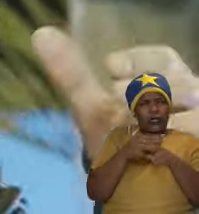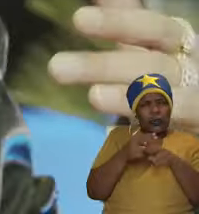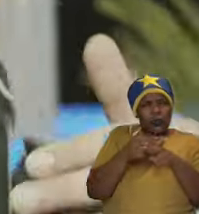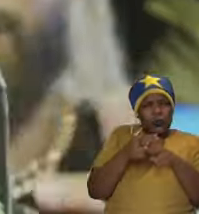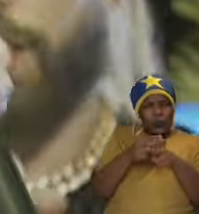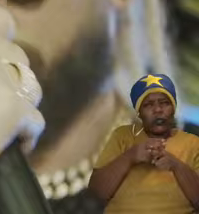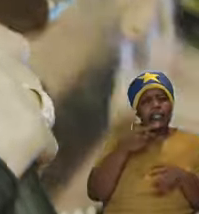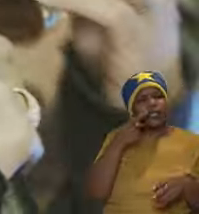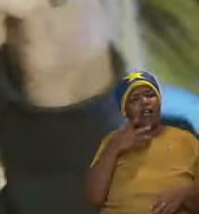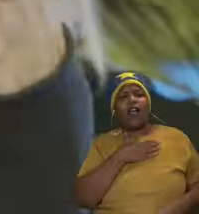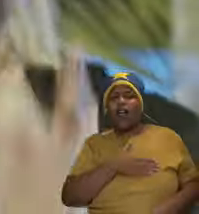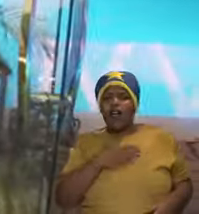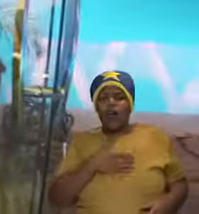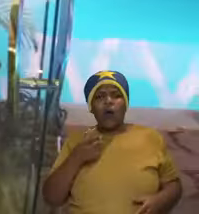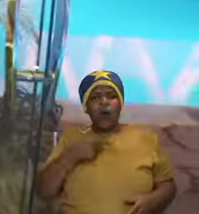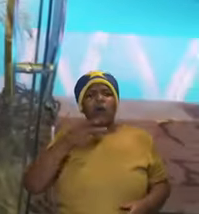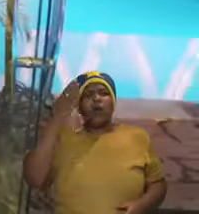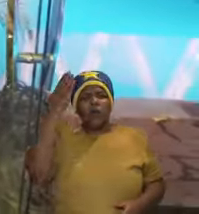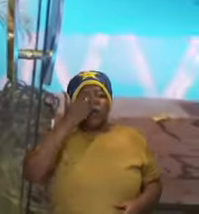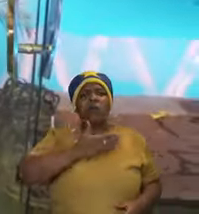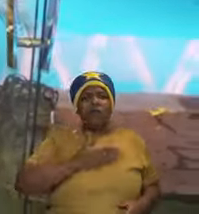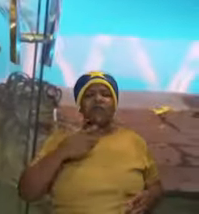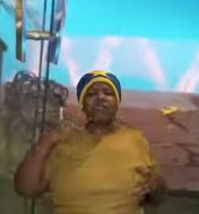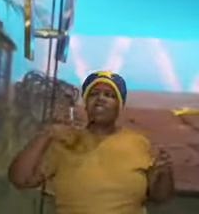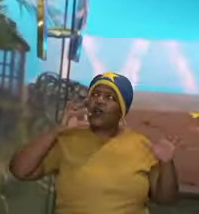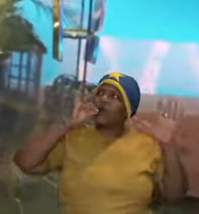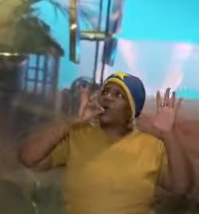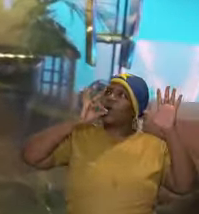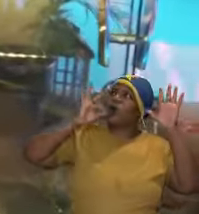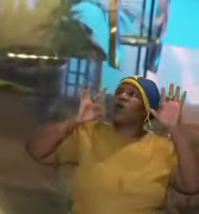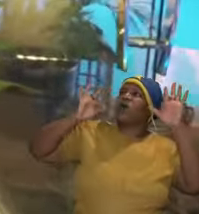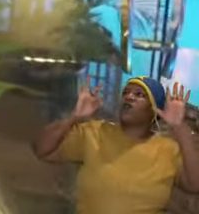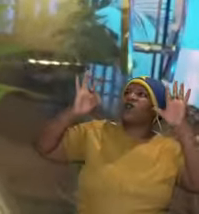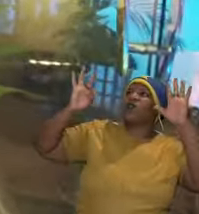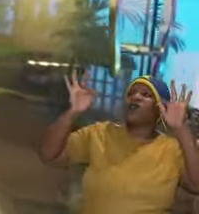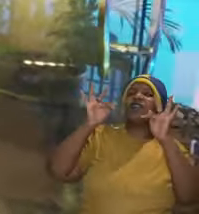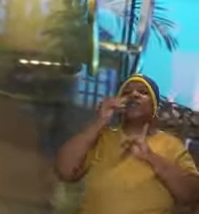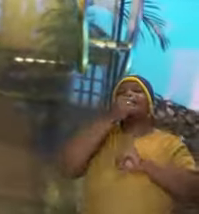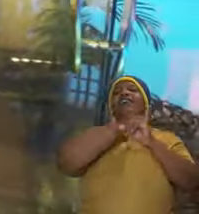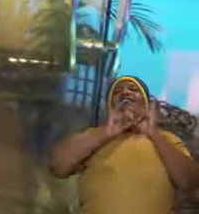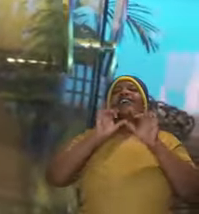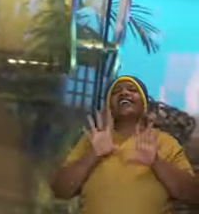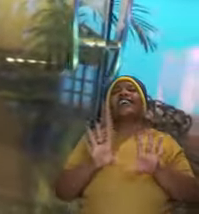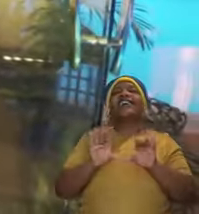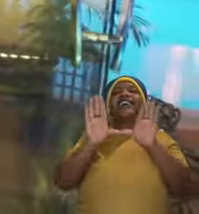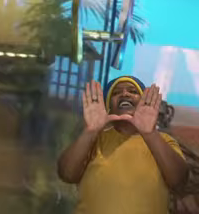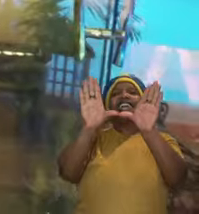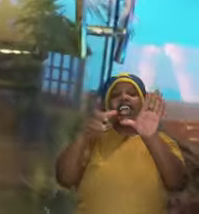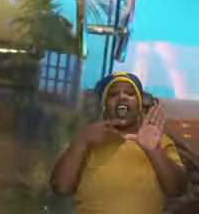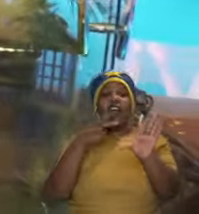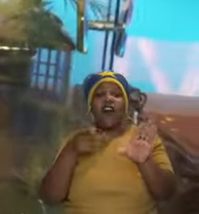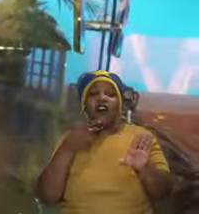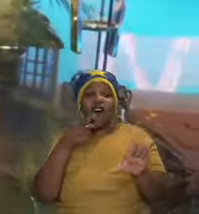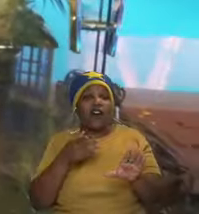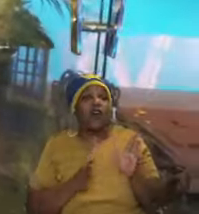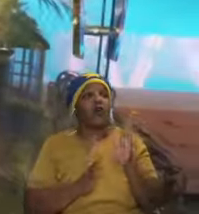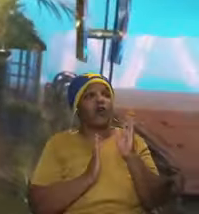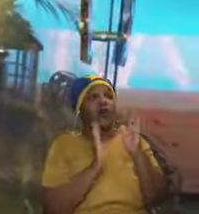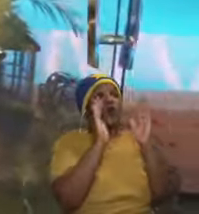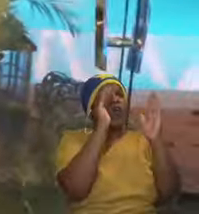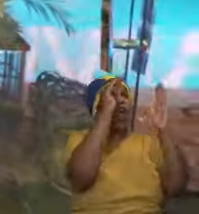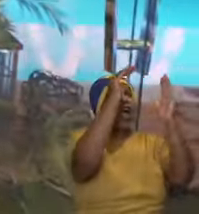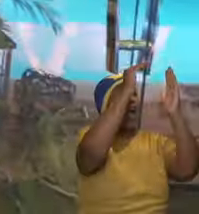censura. O meu apreço a loucura. Cada lombra que me ronda lança perfume ternura. Enquanto eu vou de DMC que espumante